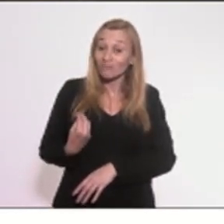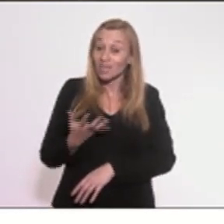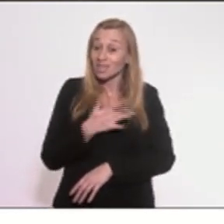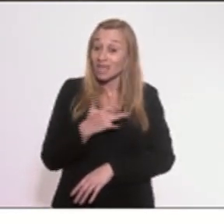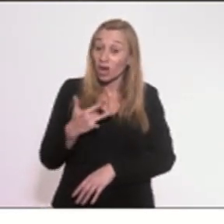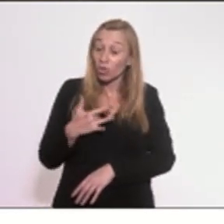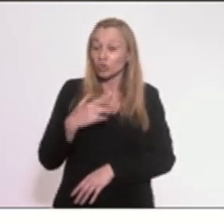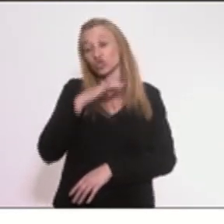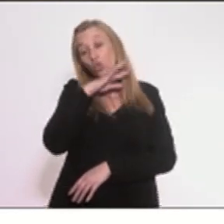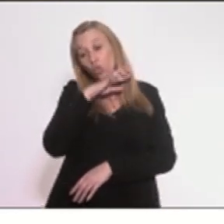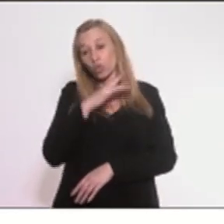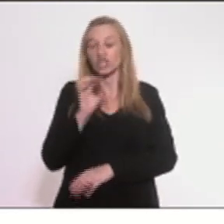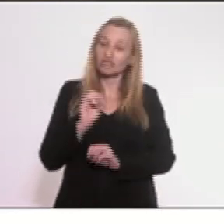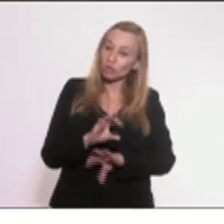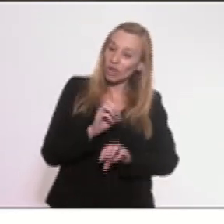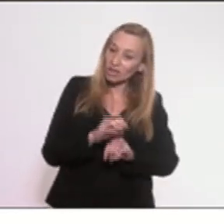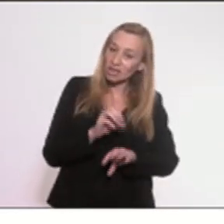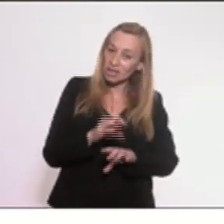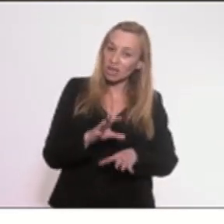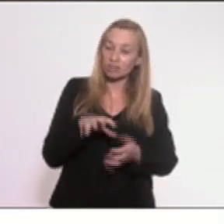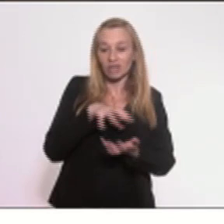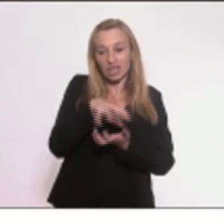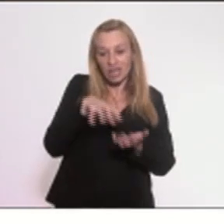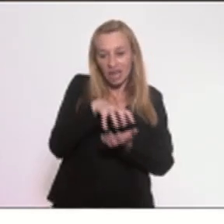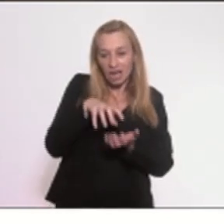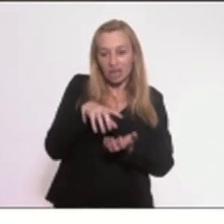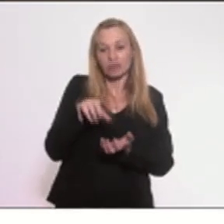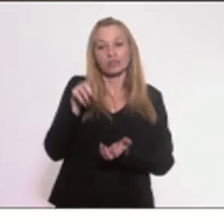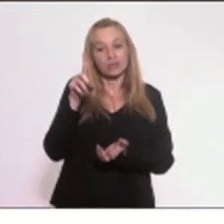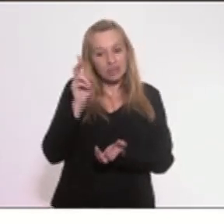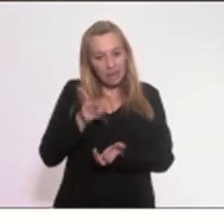funciona, a educação está em greve todo mês,